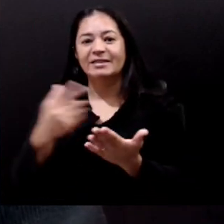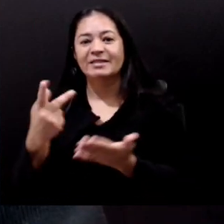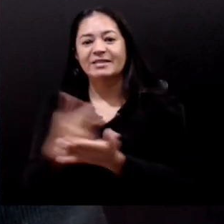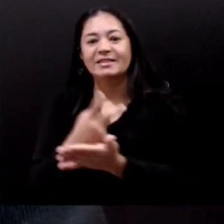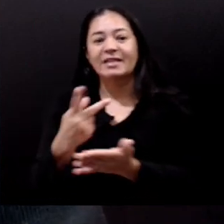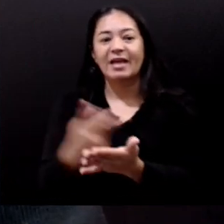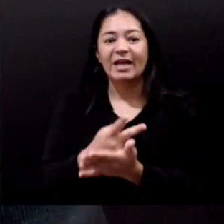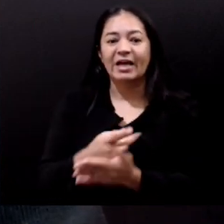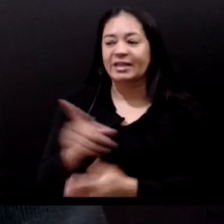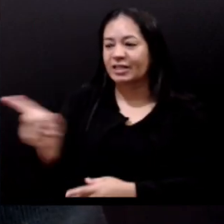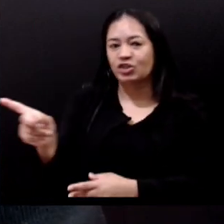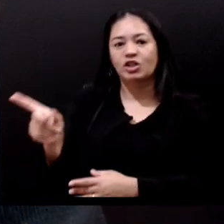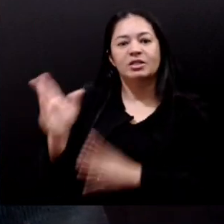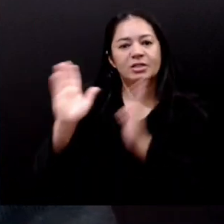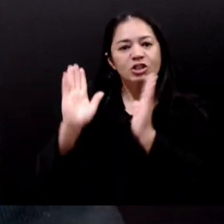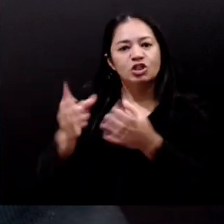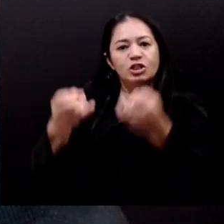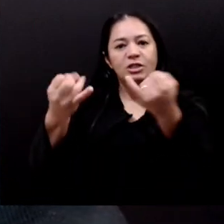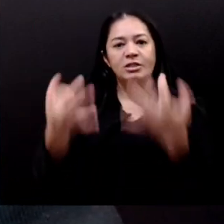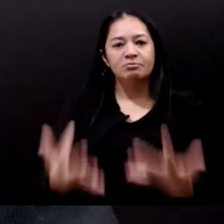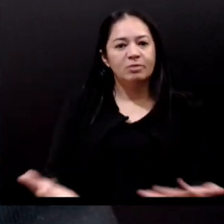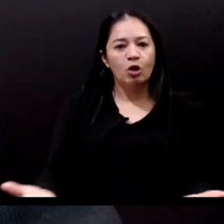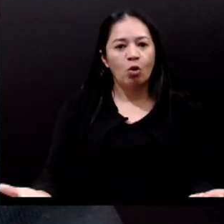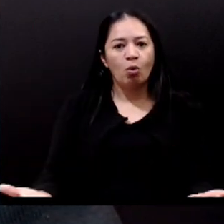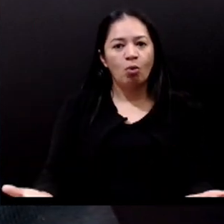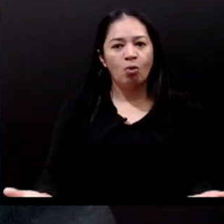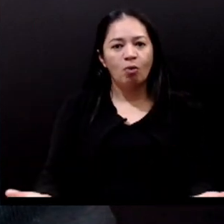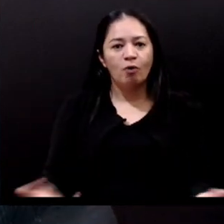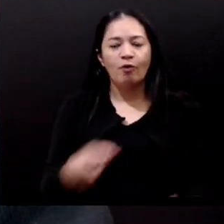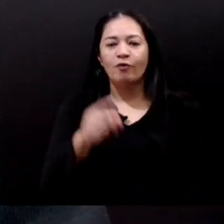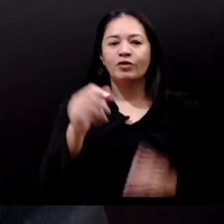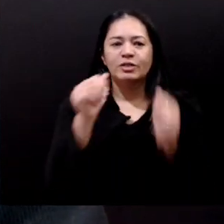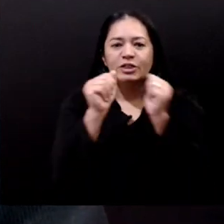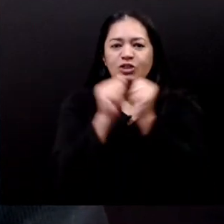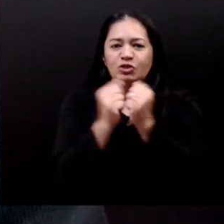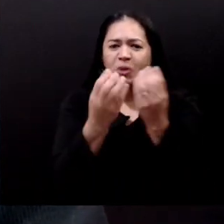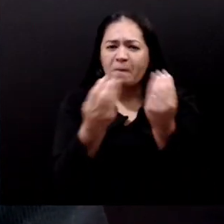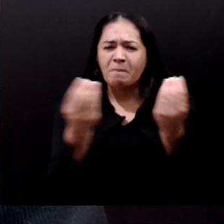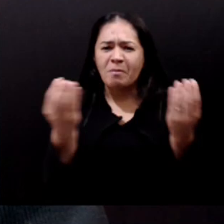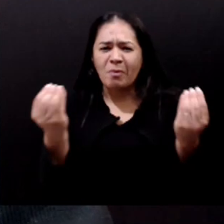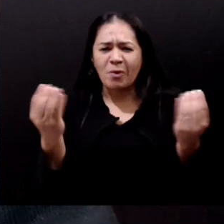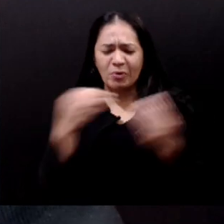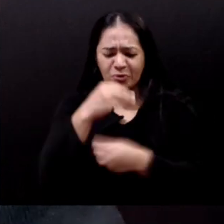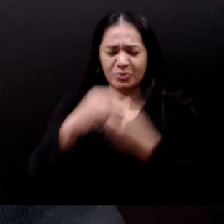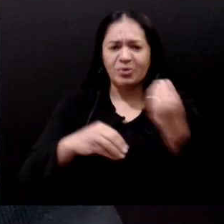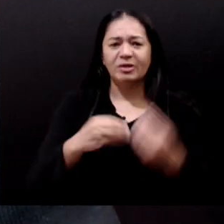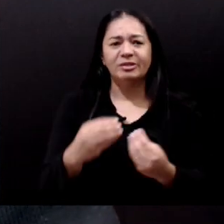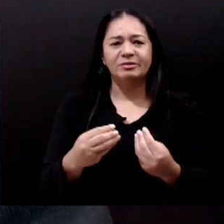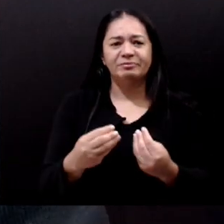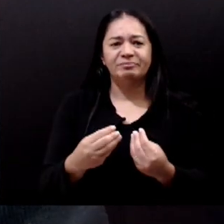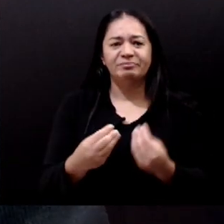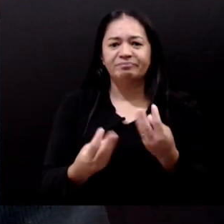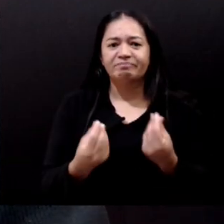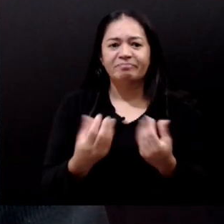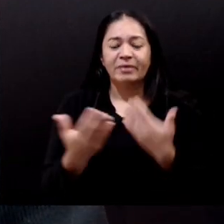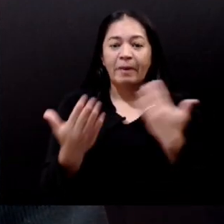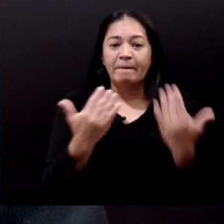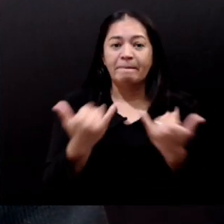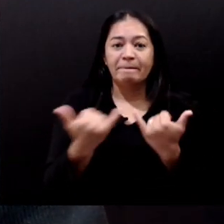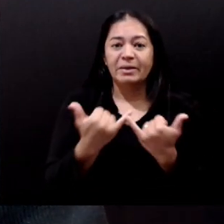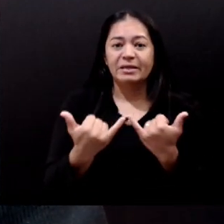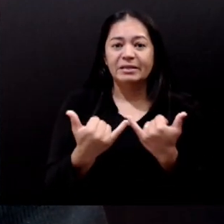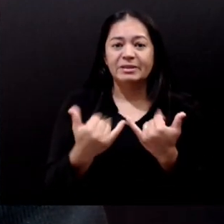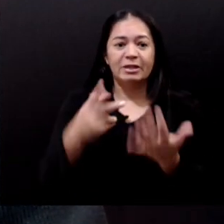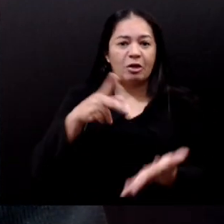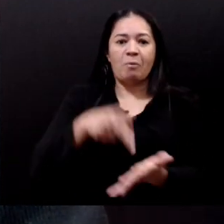né. Algo que, quando você junta muitas coisas, né, ao mesmo tempo, cria-se como se fosse uma grande verdade aquilo. aham, E aí